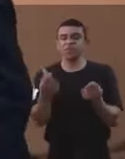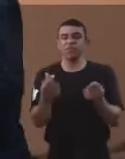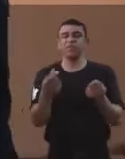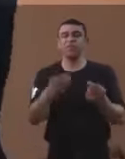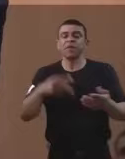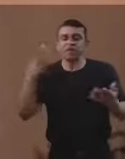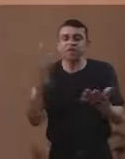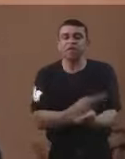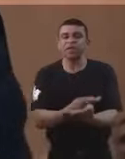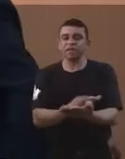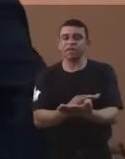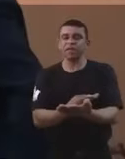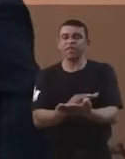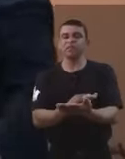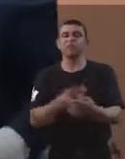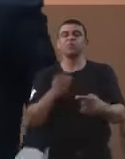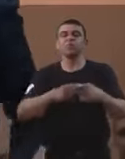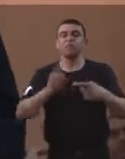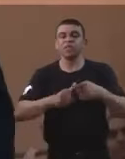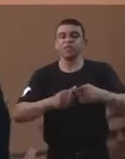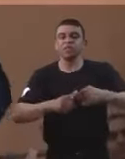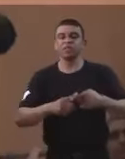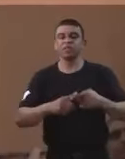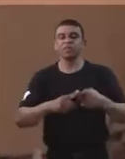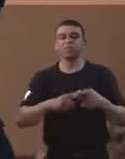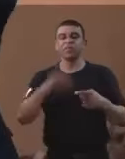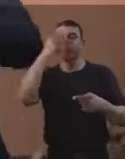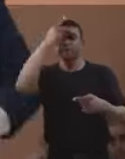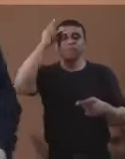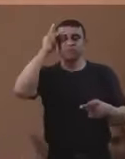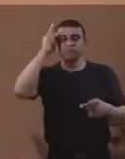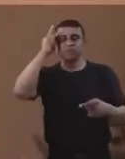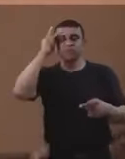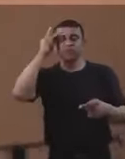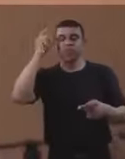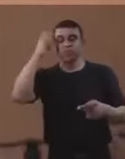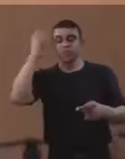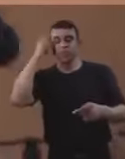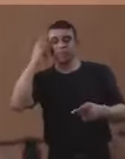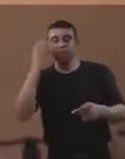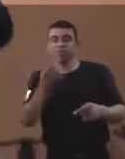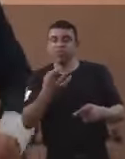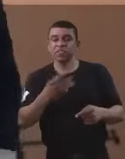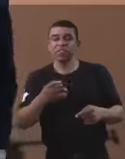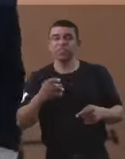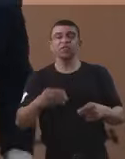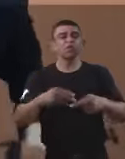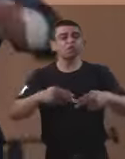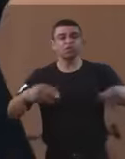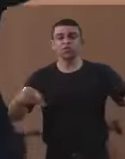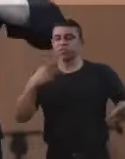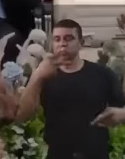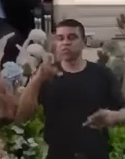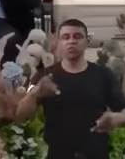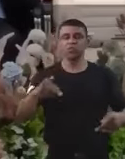posses é a Maria Gasolina, ei minha irmã, quem vai se importar com suas posses é o Zé Boleto que compra e não consegue